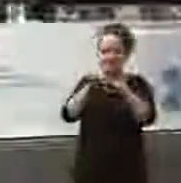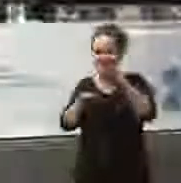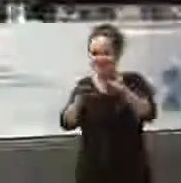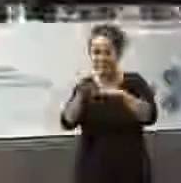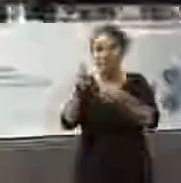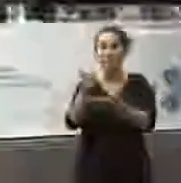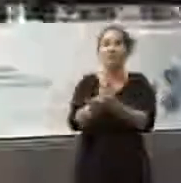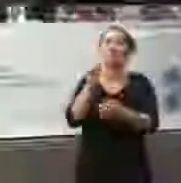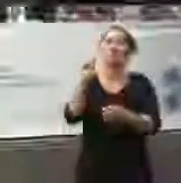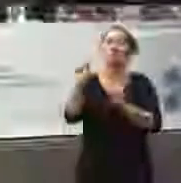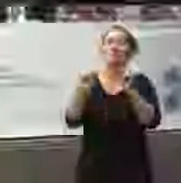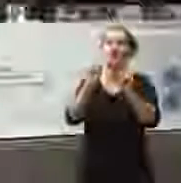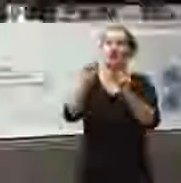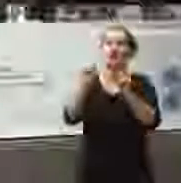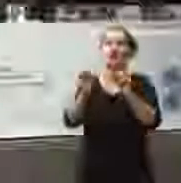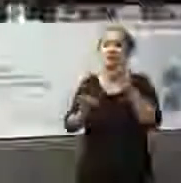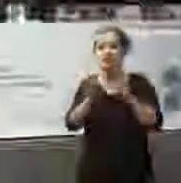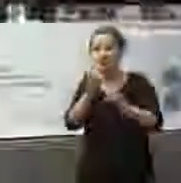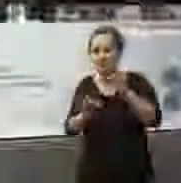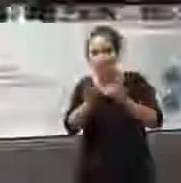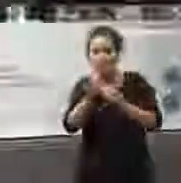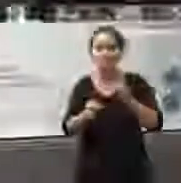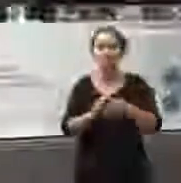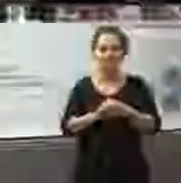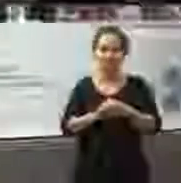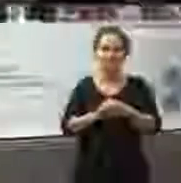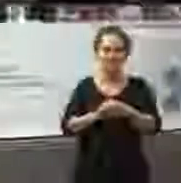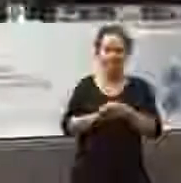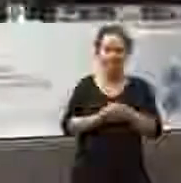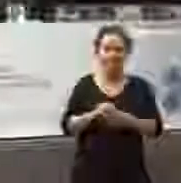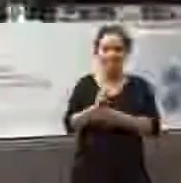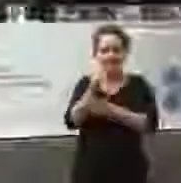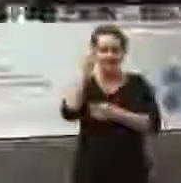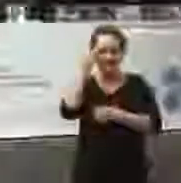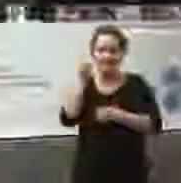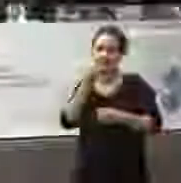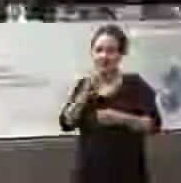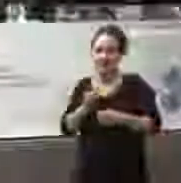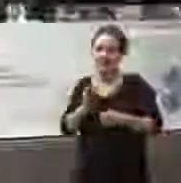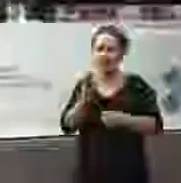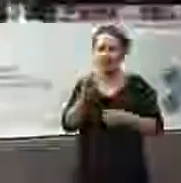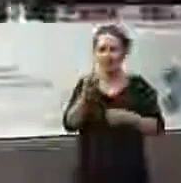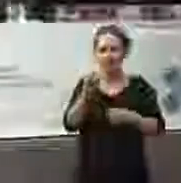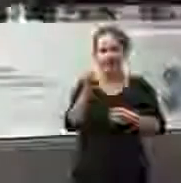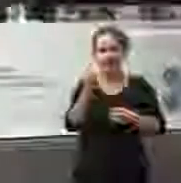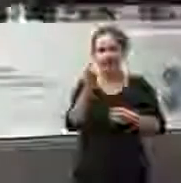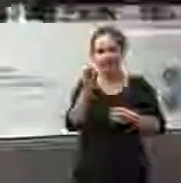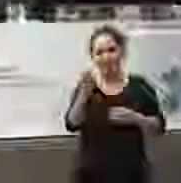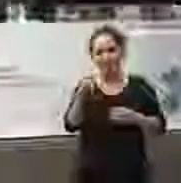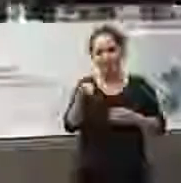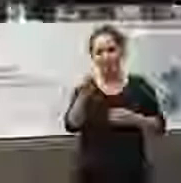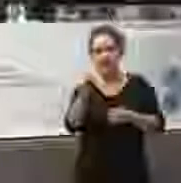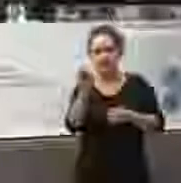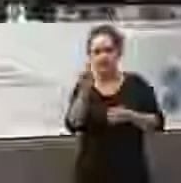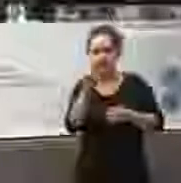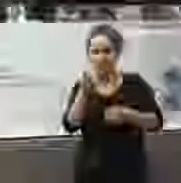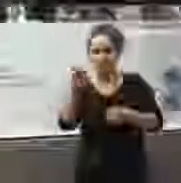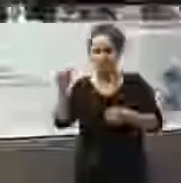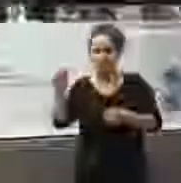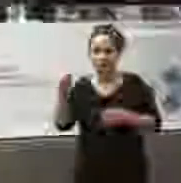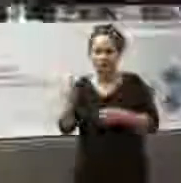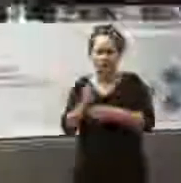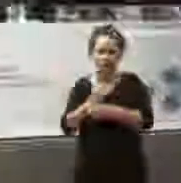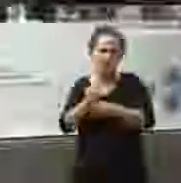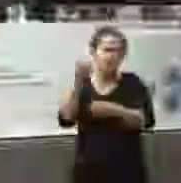né doutor ramiro você está aqui presente a defensoria sabe muito bem disso enfim é alguns anos